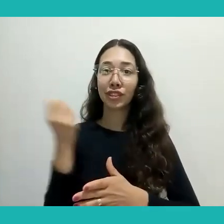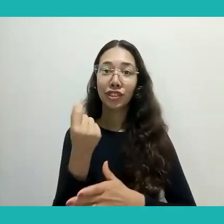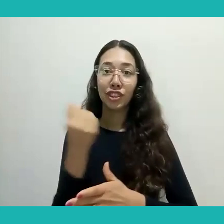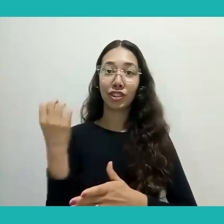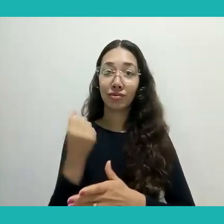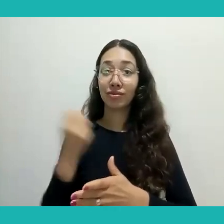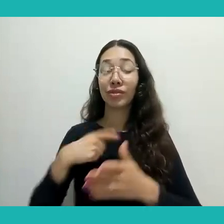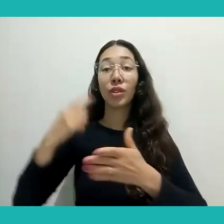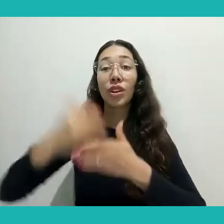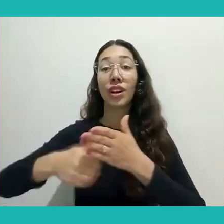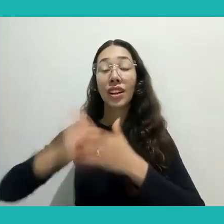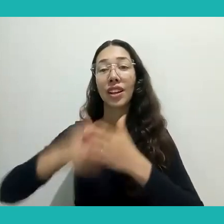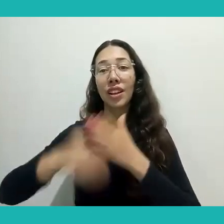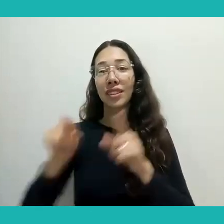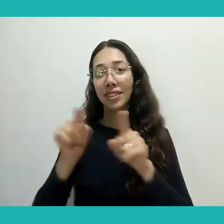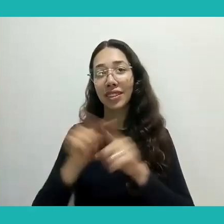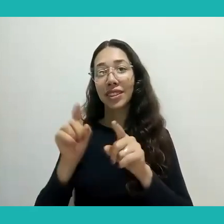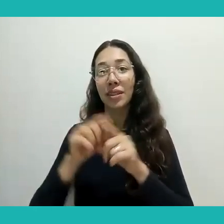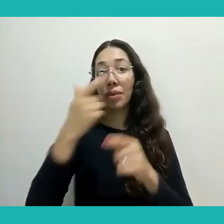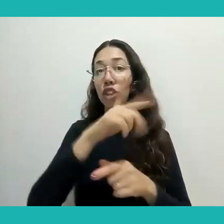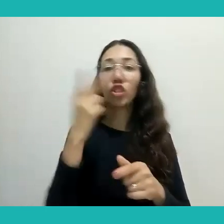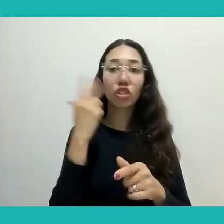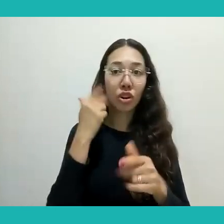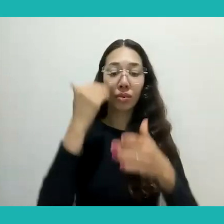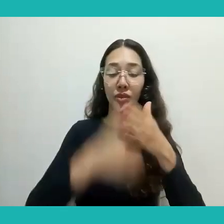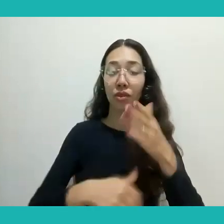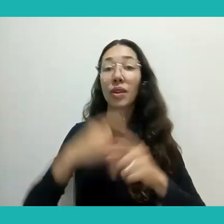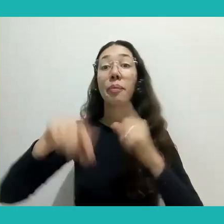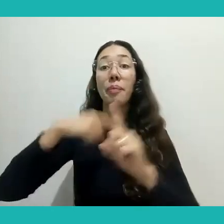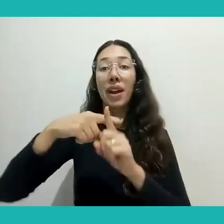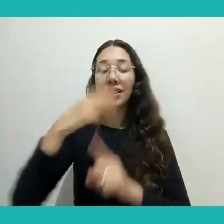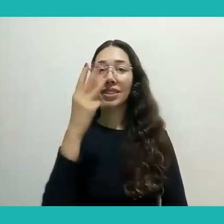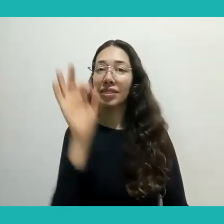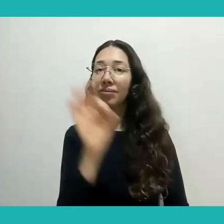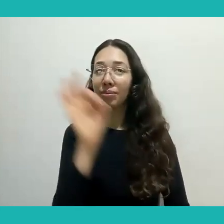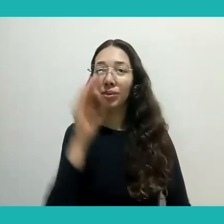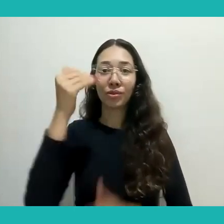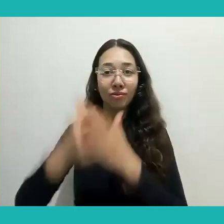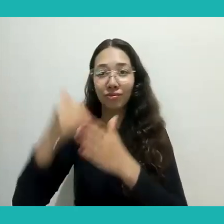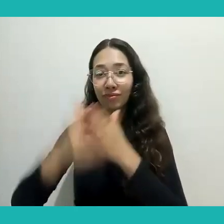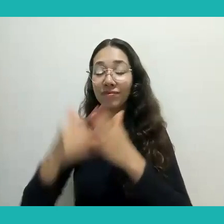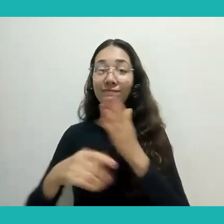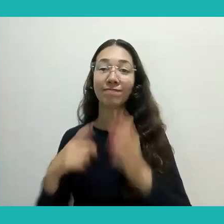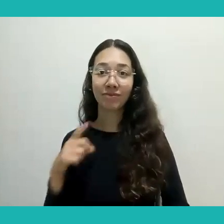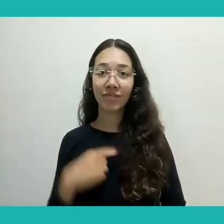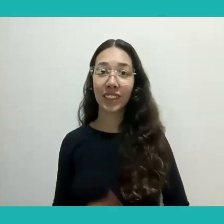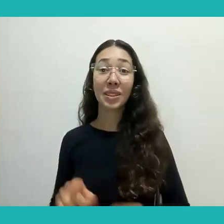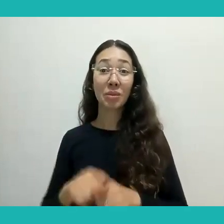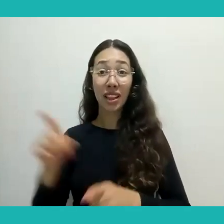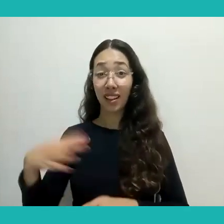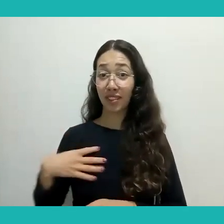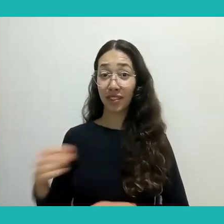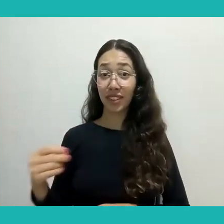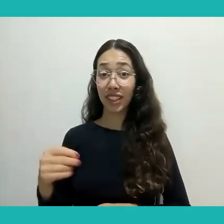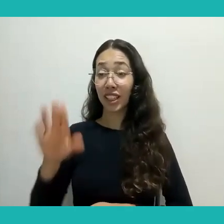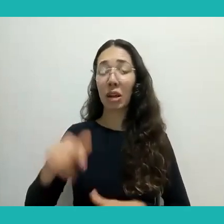ordinária, também a alíquota especial de 3%. E aqui o detalhe é que a filha não inválida, pensionista